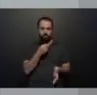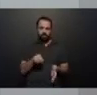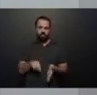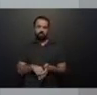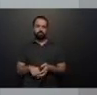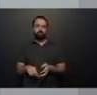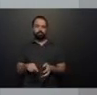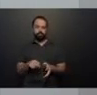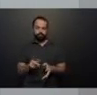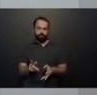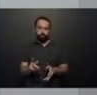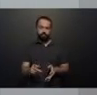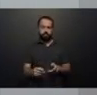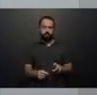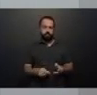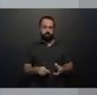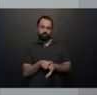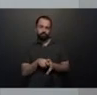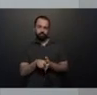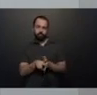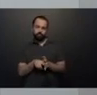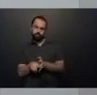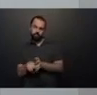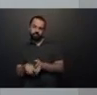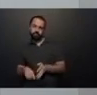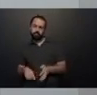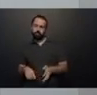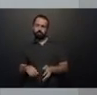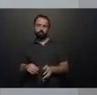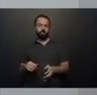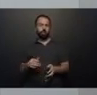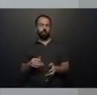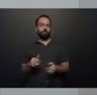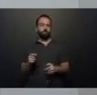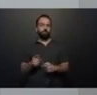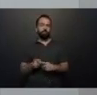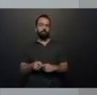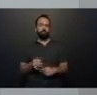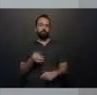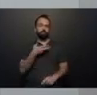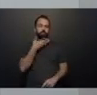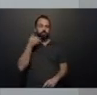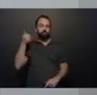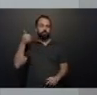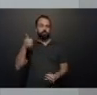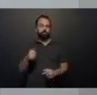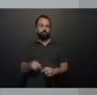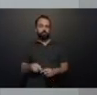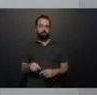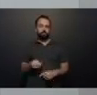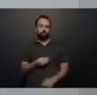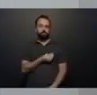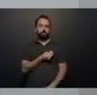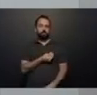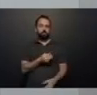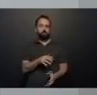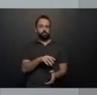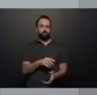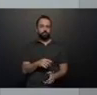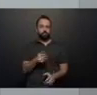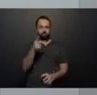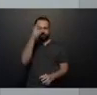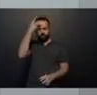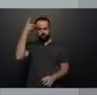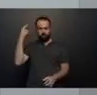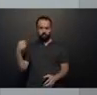desenvolver tecnologias para a melhoria da qualidade de vida da sociedade. Na comunidade